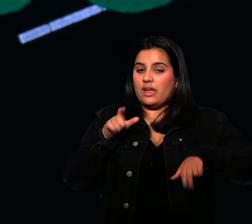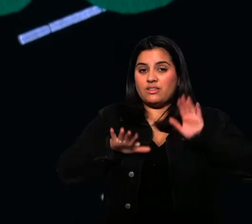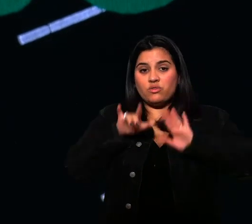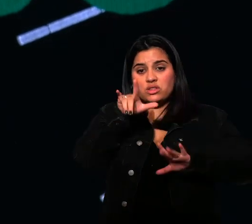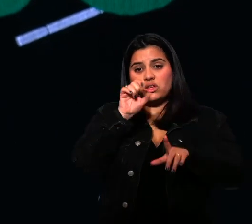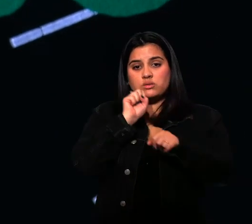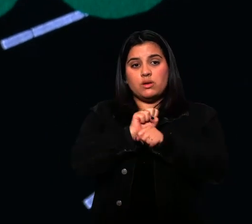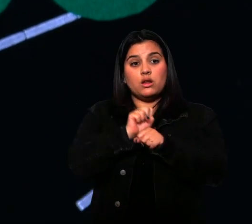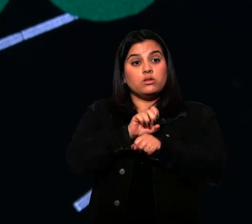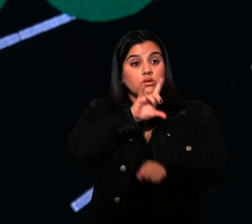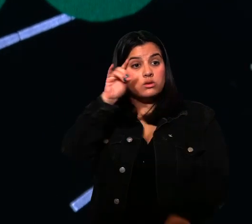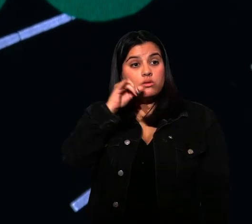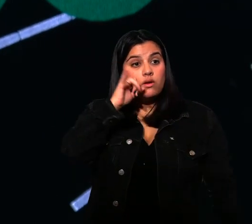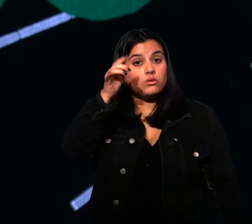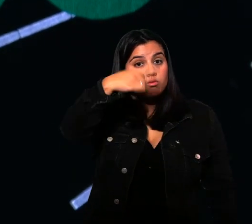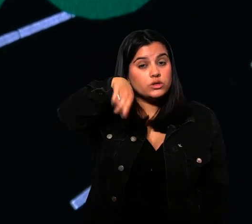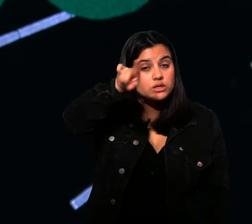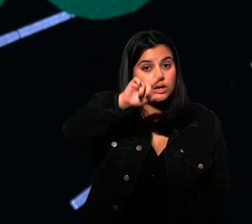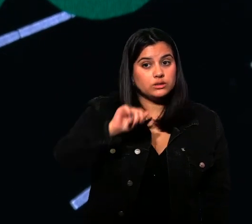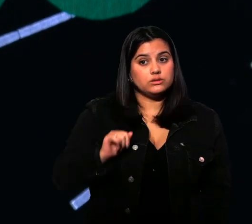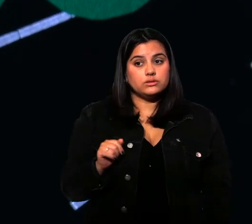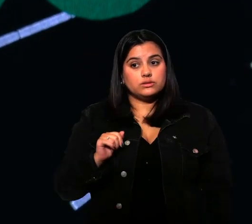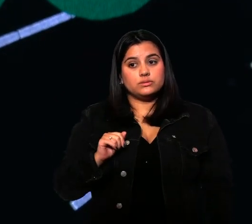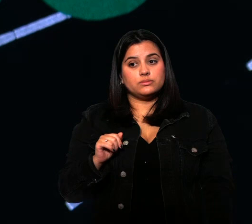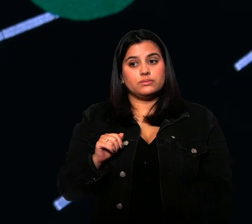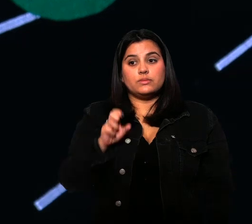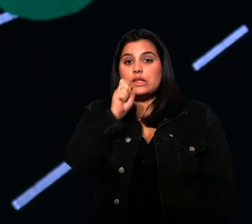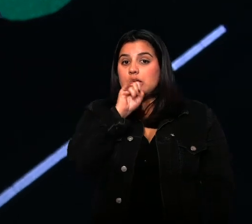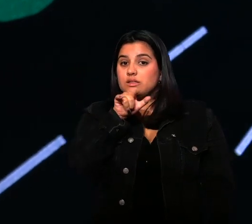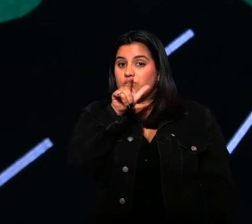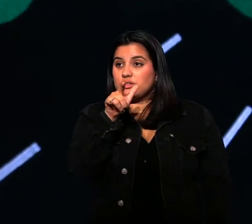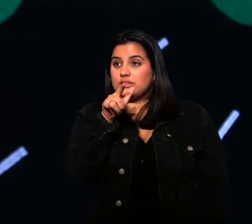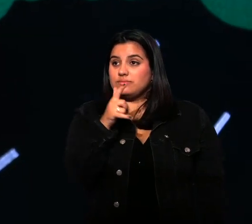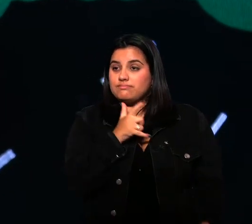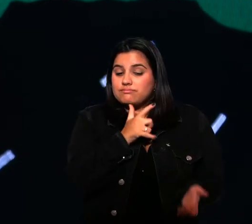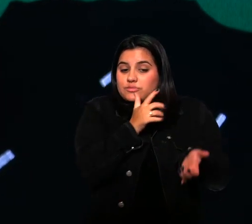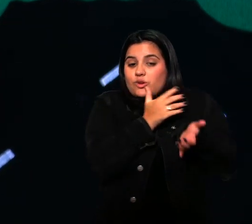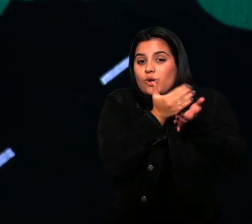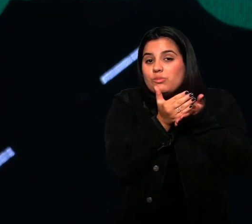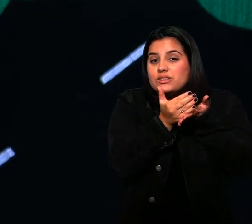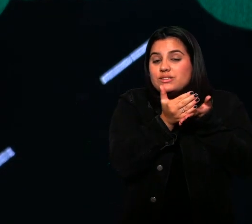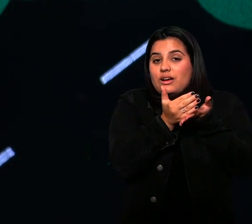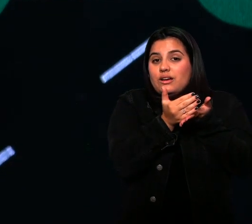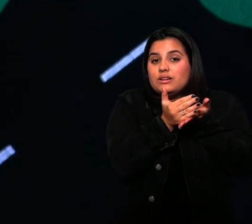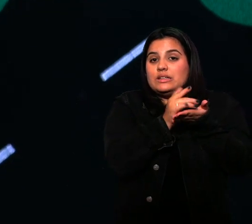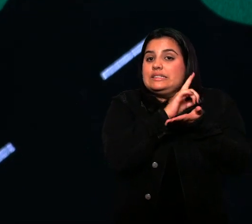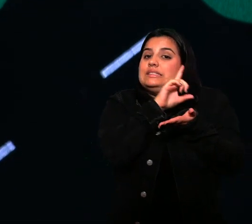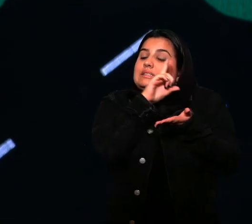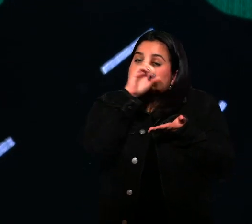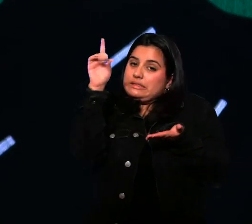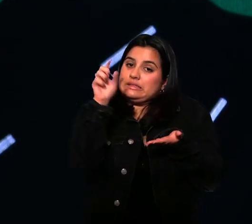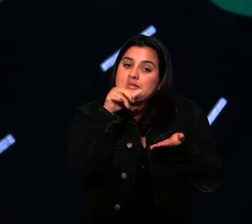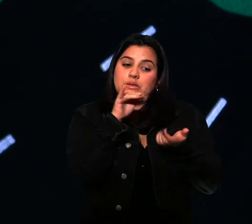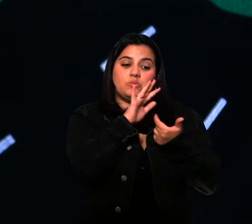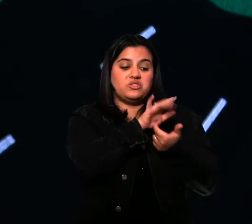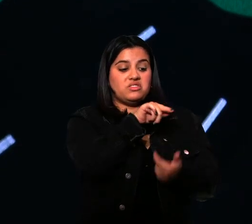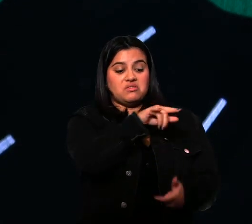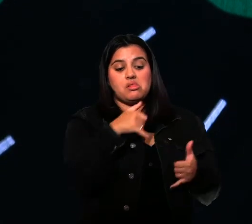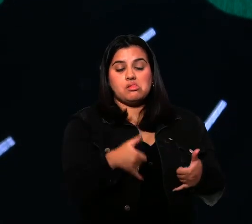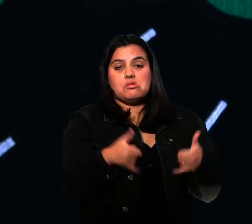Mas Deus está falando com você, meu irmão. E se você não dá o primeiro passo, Deus está revelando que você é